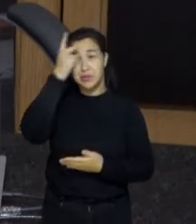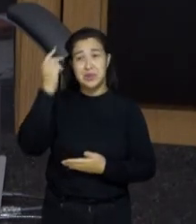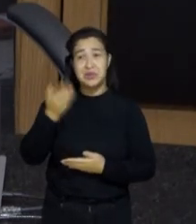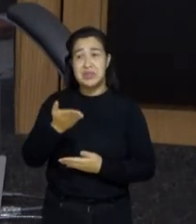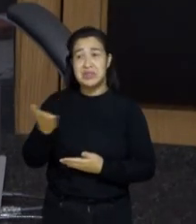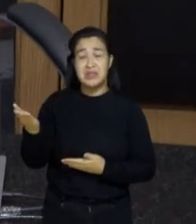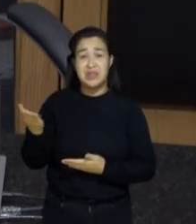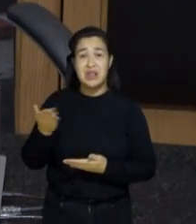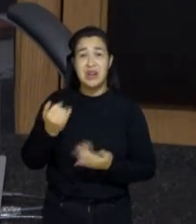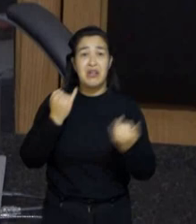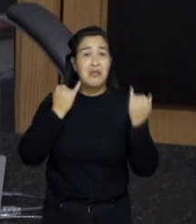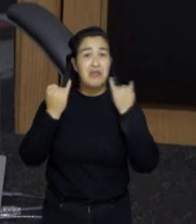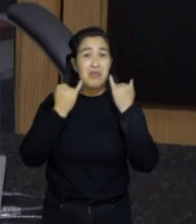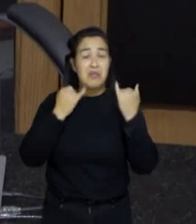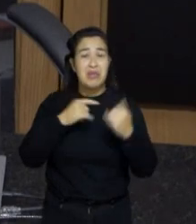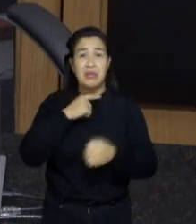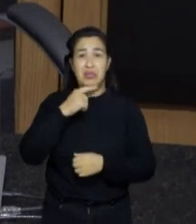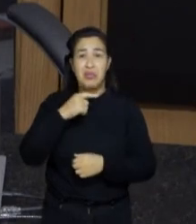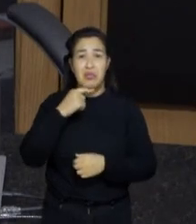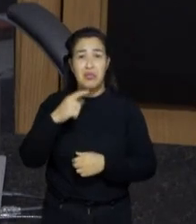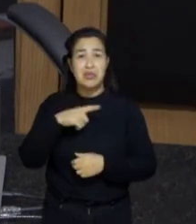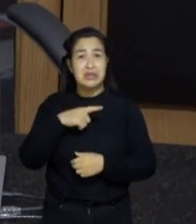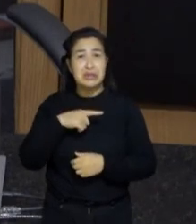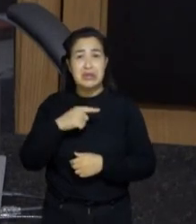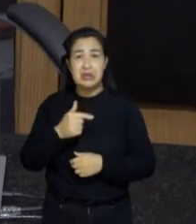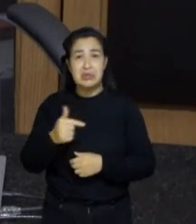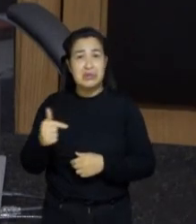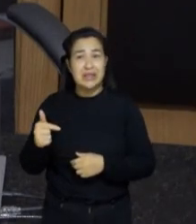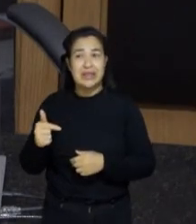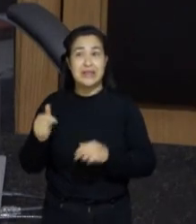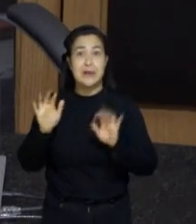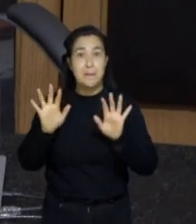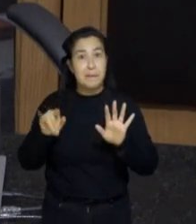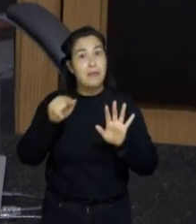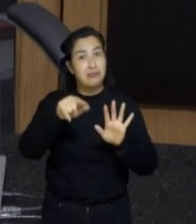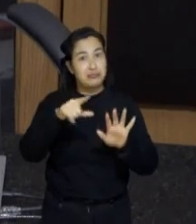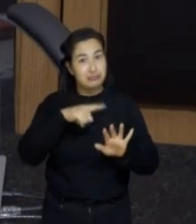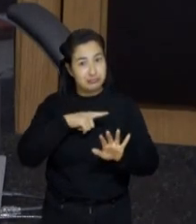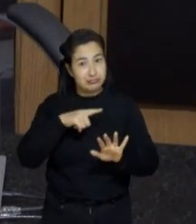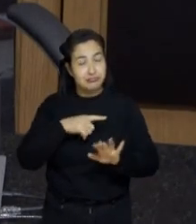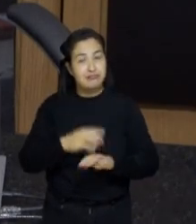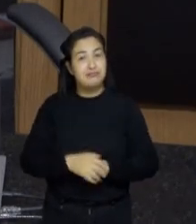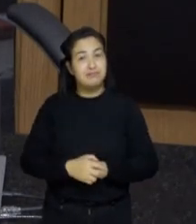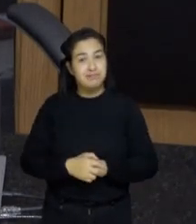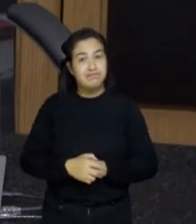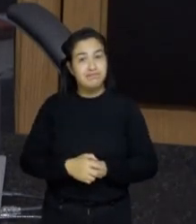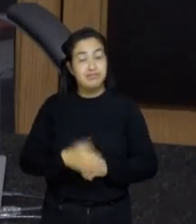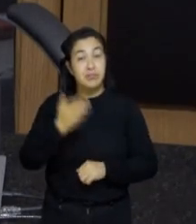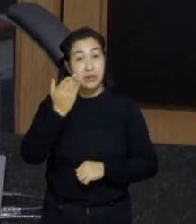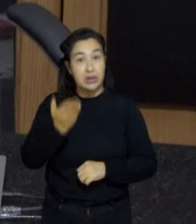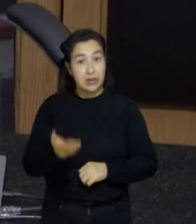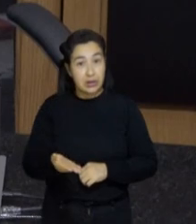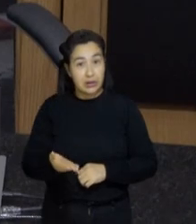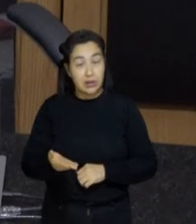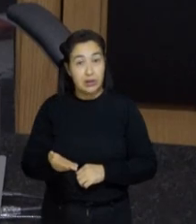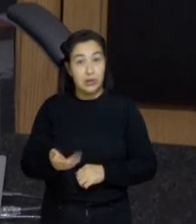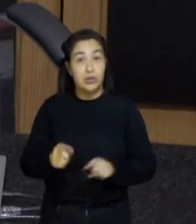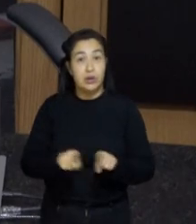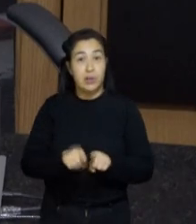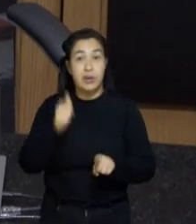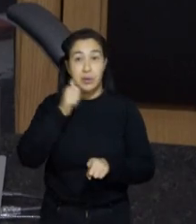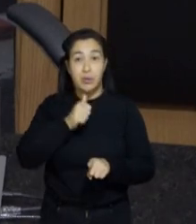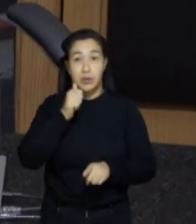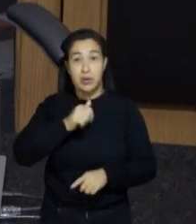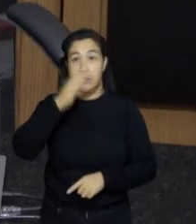E conforme a deputada Luciane Carminati falou e conforme o senhor fez na sua fala, a importância desse momento